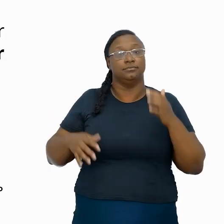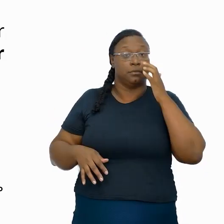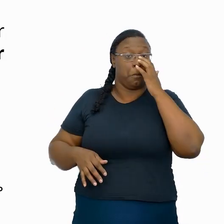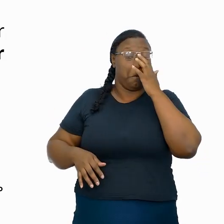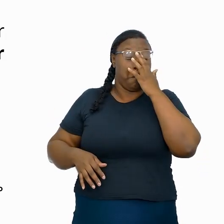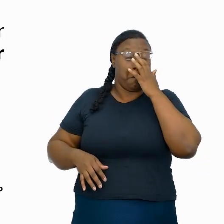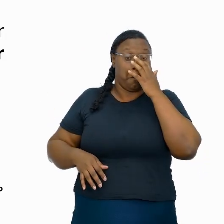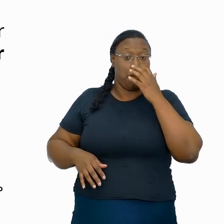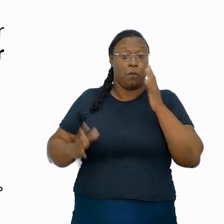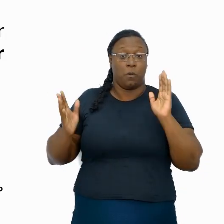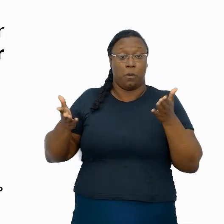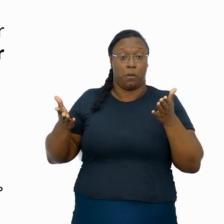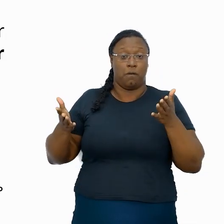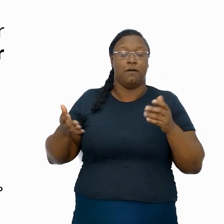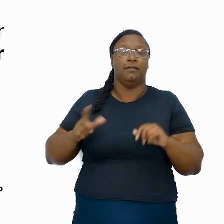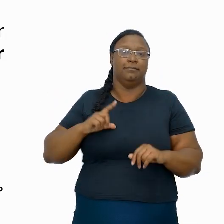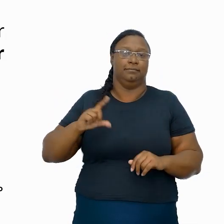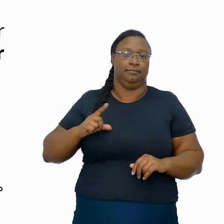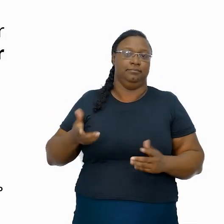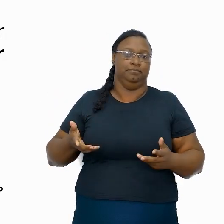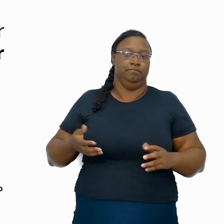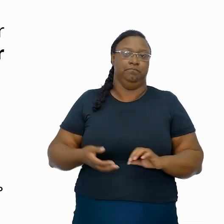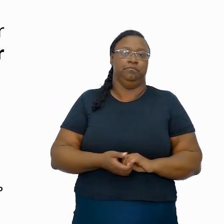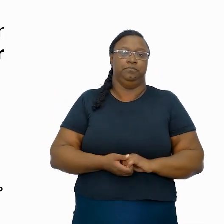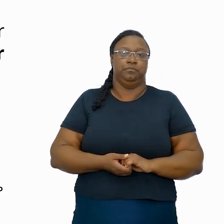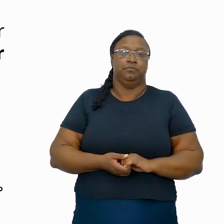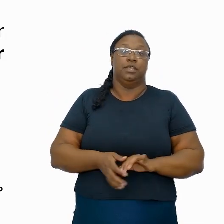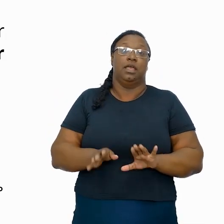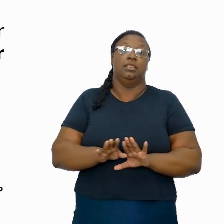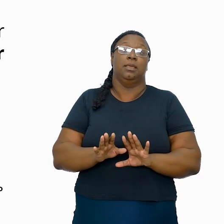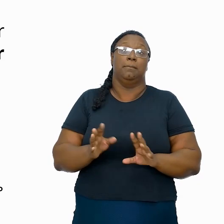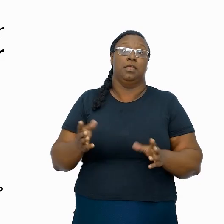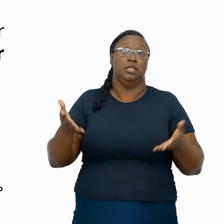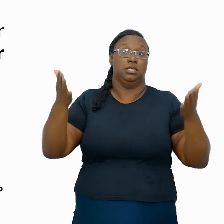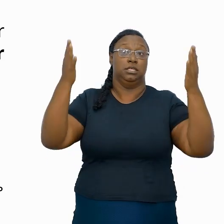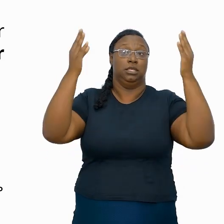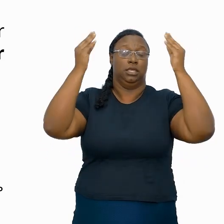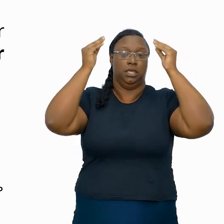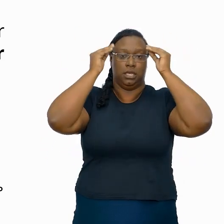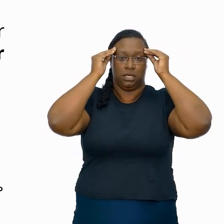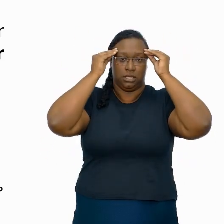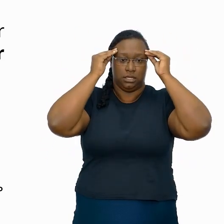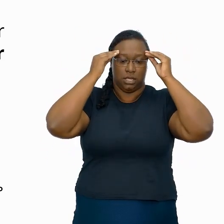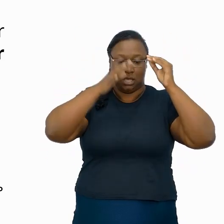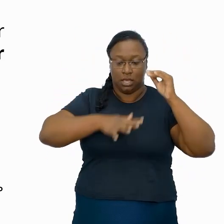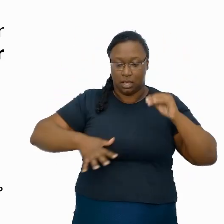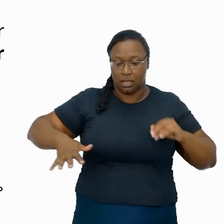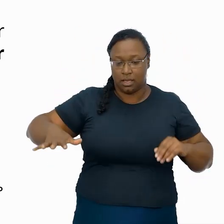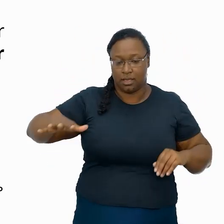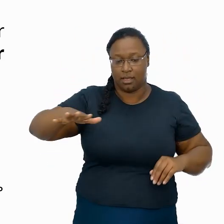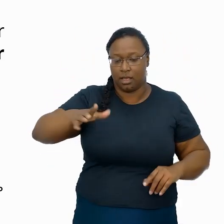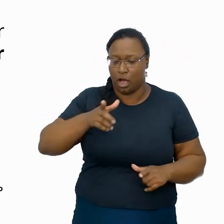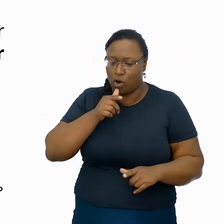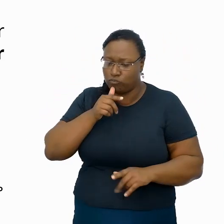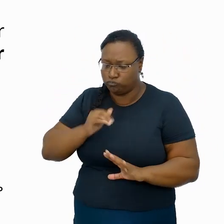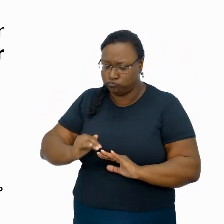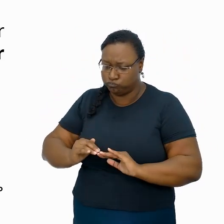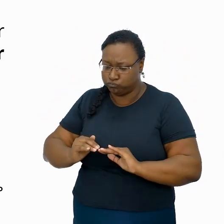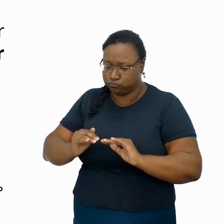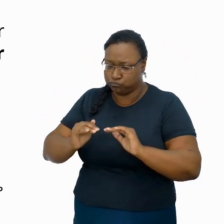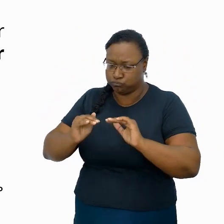que existe agora e tudo mais. Compreender, então, as grandezas, né? Área alagada e potência